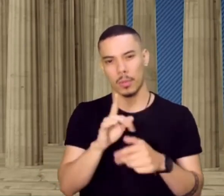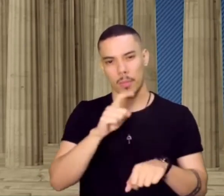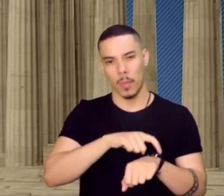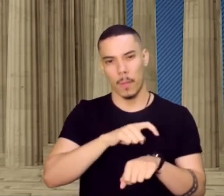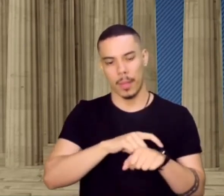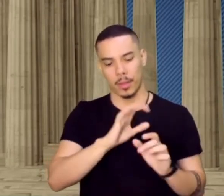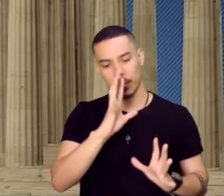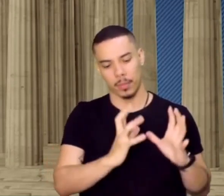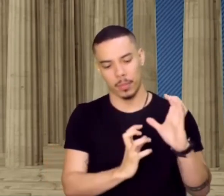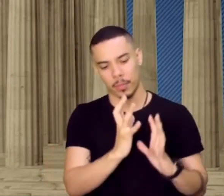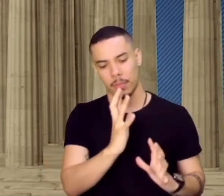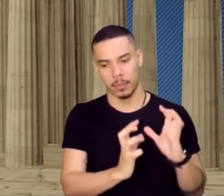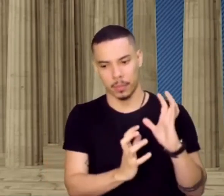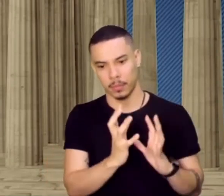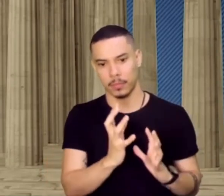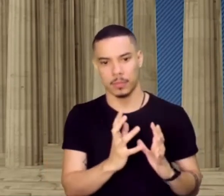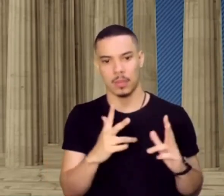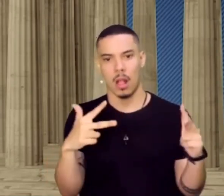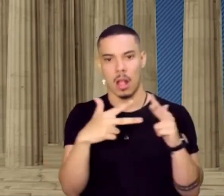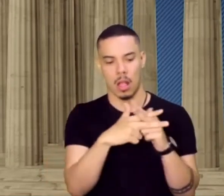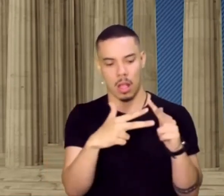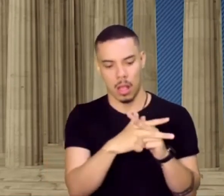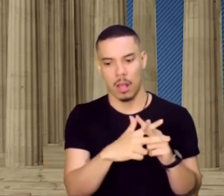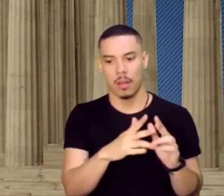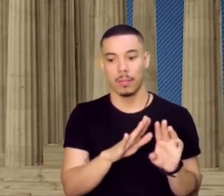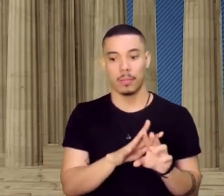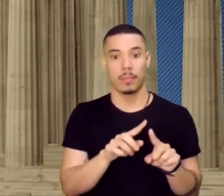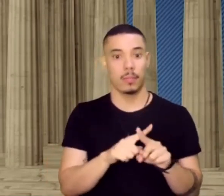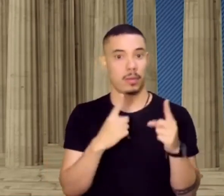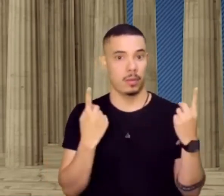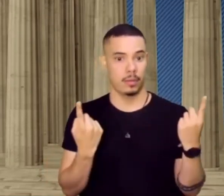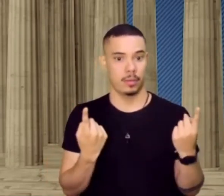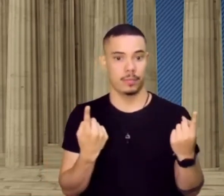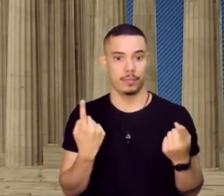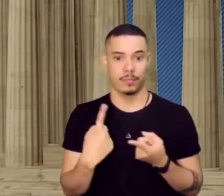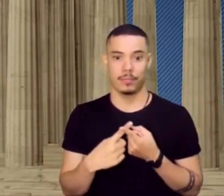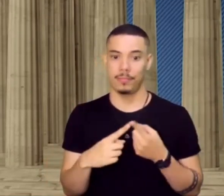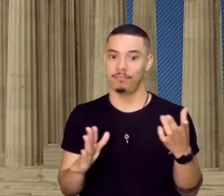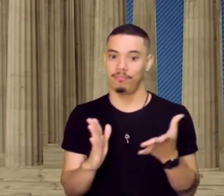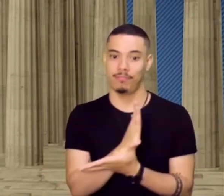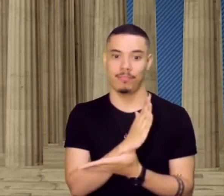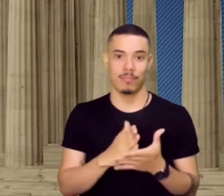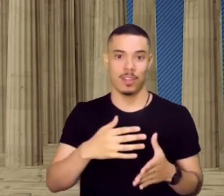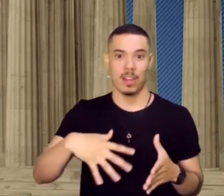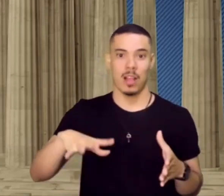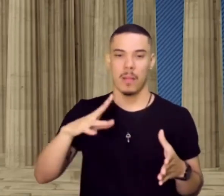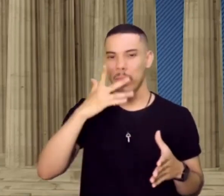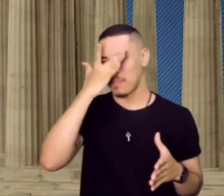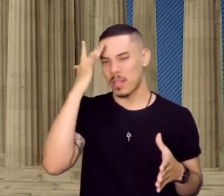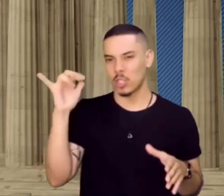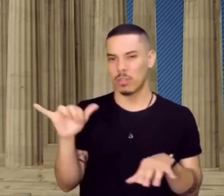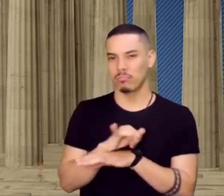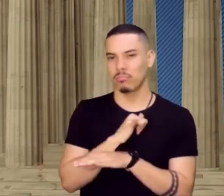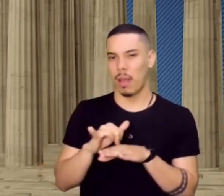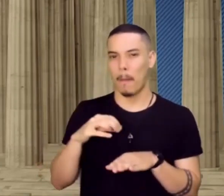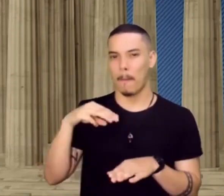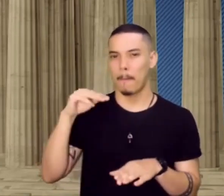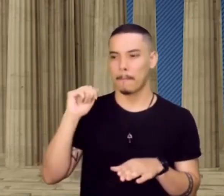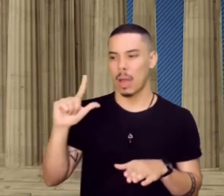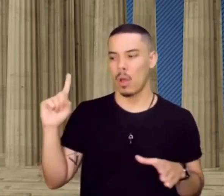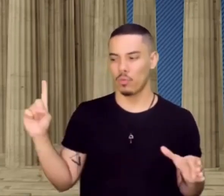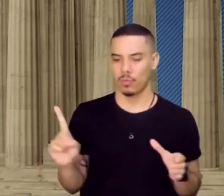né, de mão, arma, etc. Mas é porque alguns estão no meio inseridos para fazer algo errado,